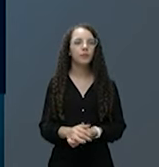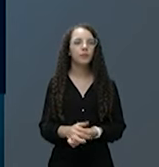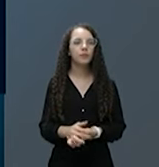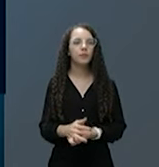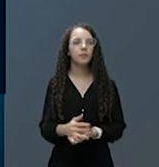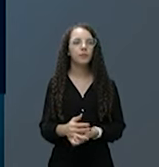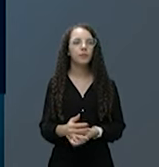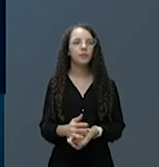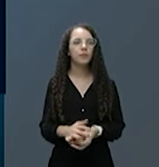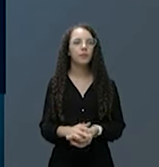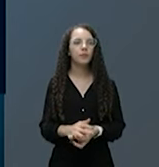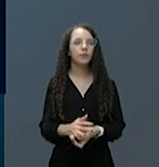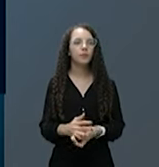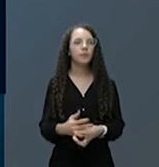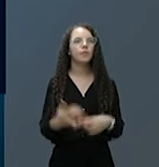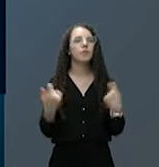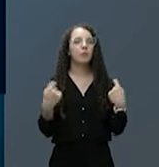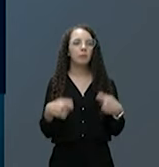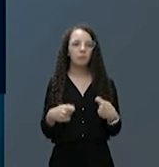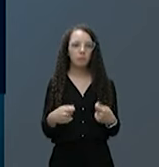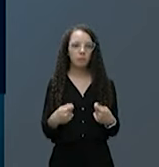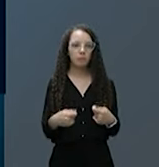essa pormenorização toda.